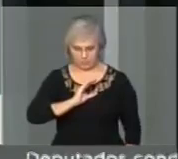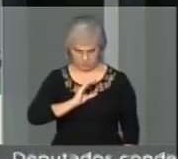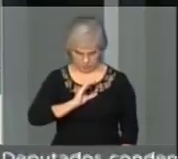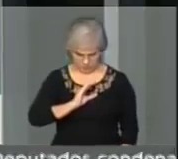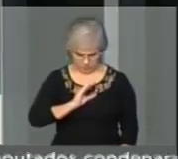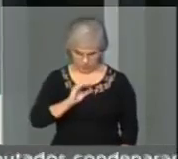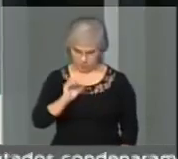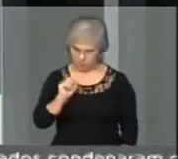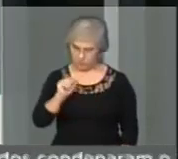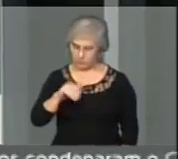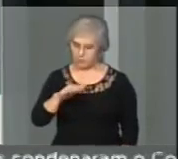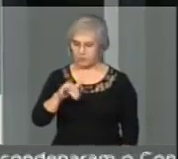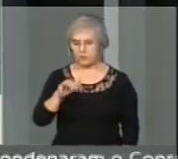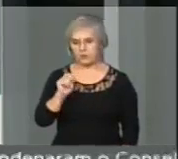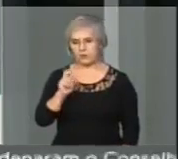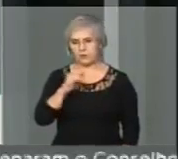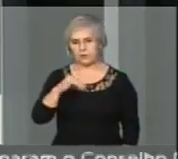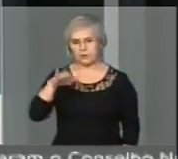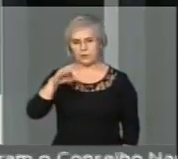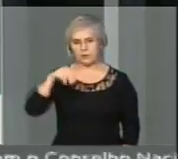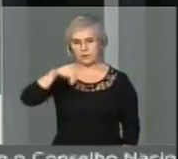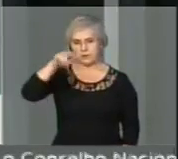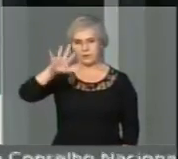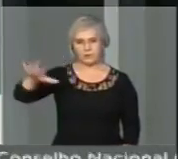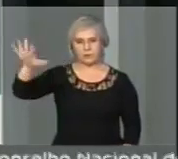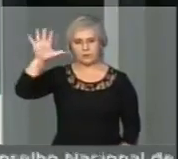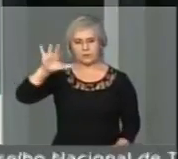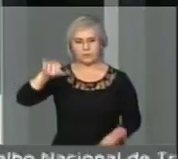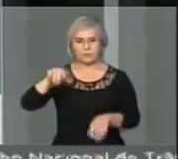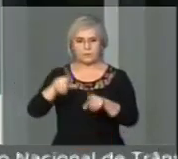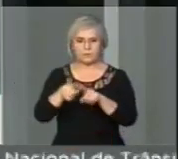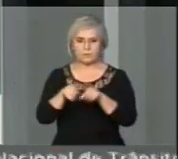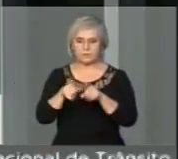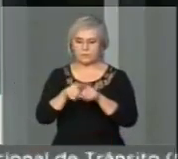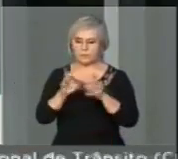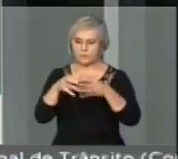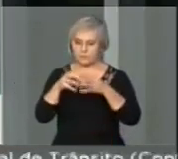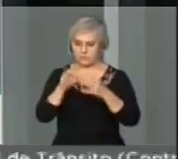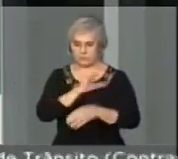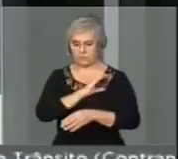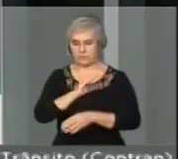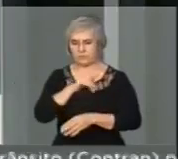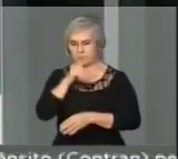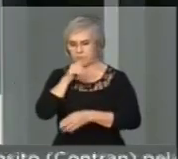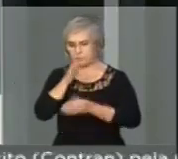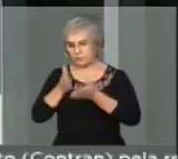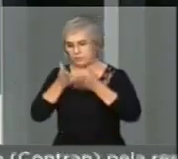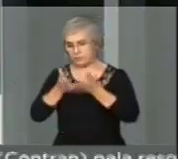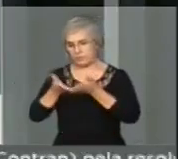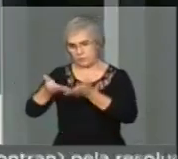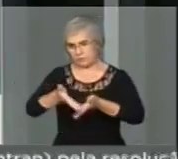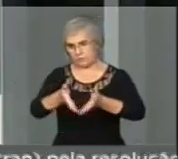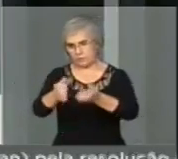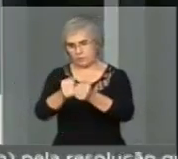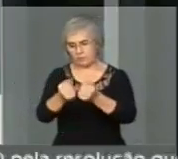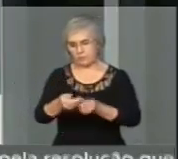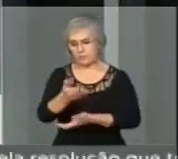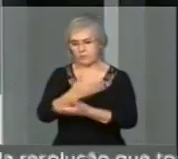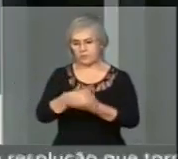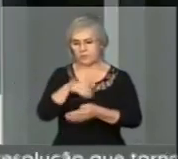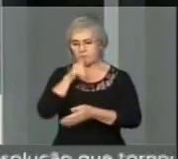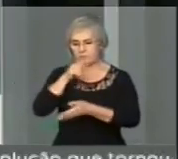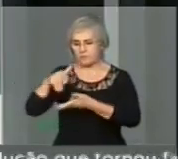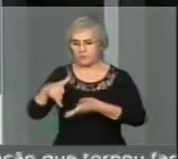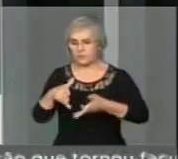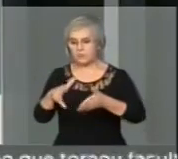do semiário nordestino dentro da comissão eh hídrica enfim nós temos que nos unir para efetivamente